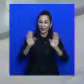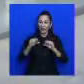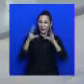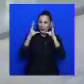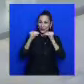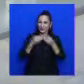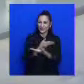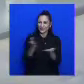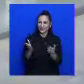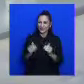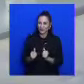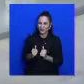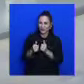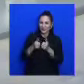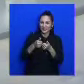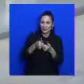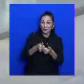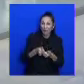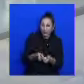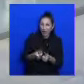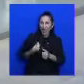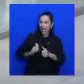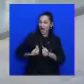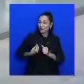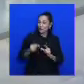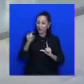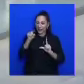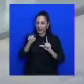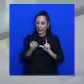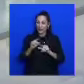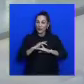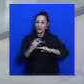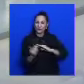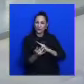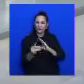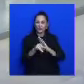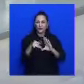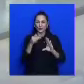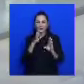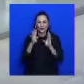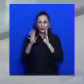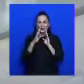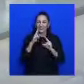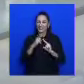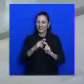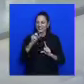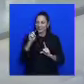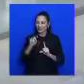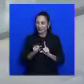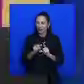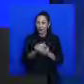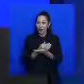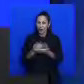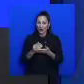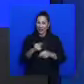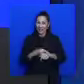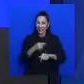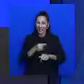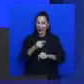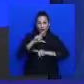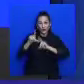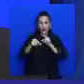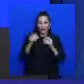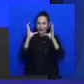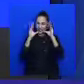Olá, muito boa noite a todos que nos acompanham ao vivo pela Rede TV e pelos perfis do Facebook e do YouTube da Caixa e da Rede TV. Está no